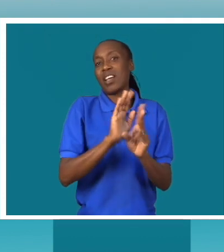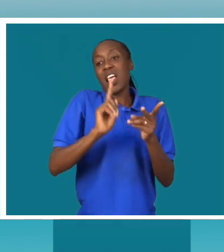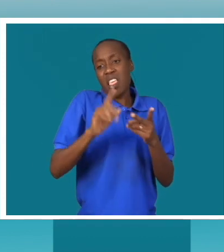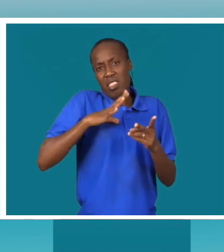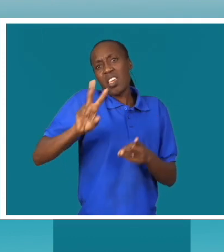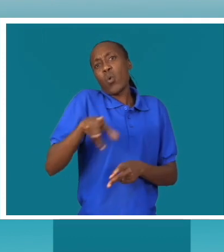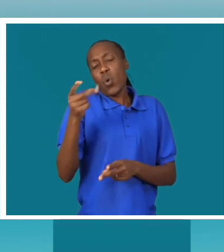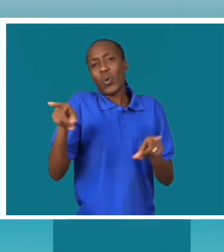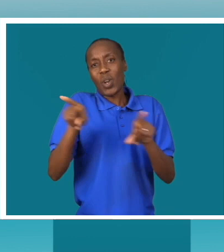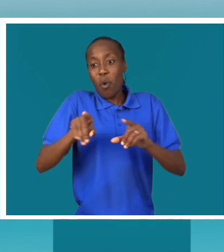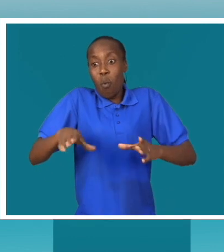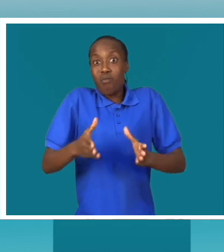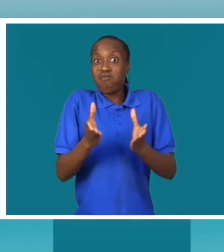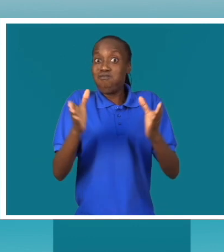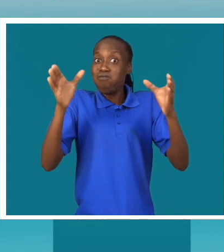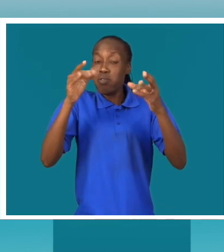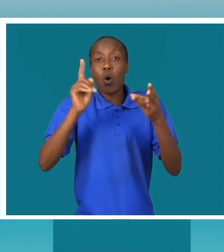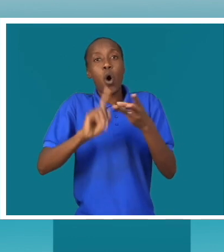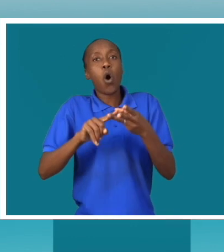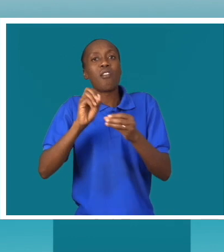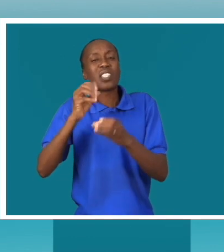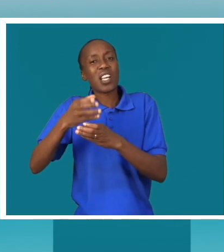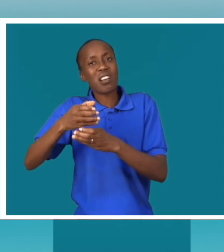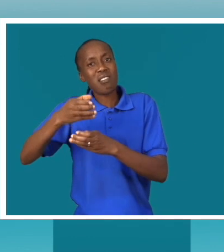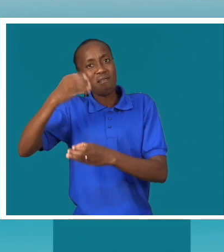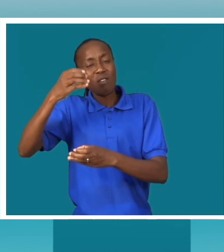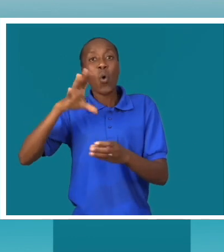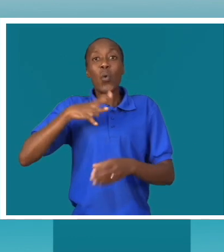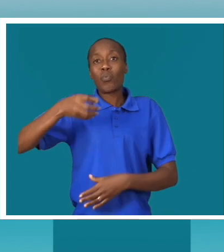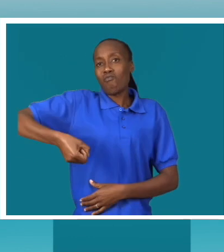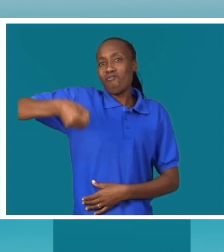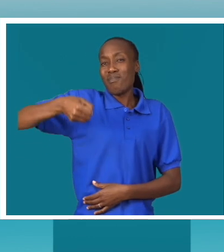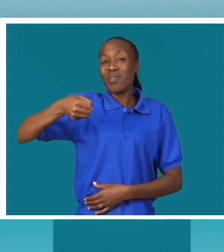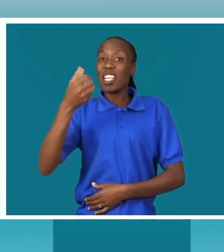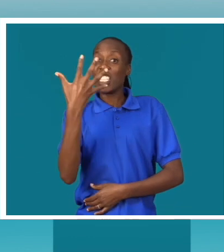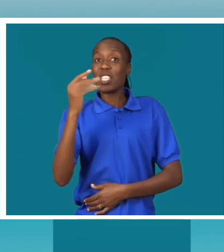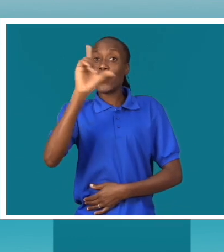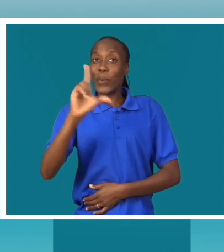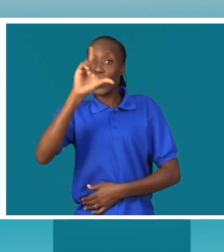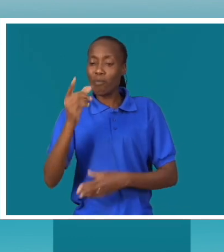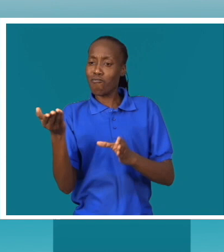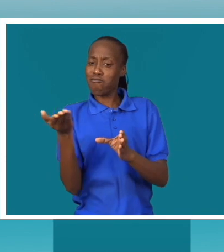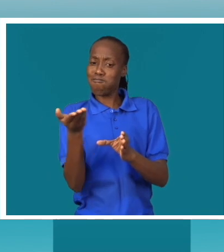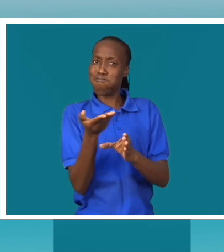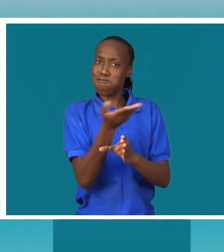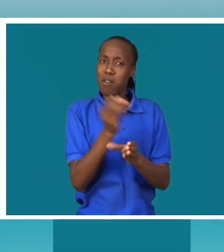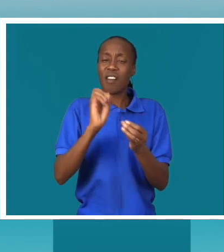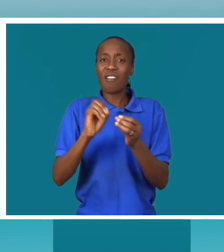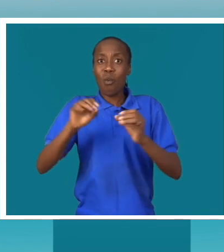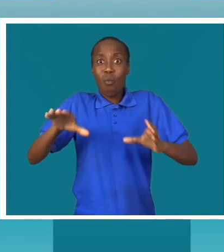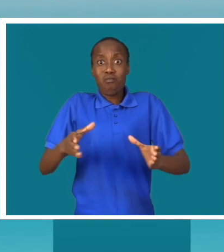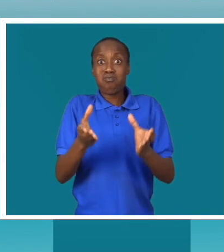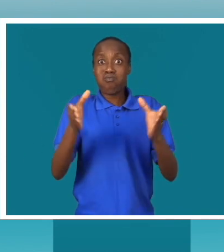vasos. Para tal, temos de encontrar garrafas de vidro de 5 litros. Eu vou falar de um banco